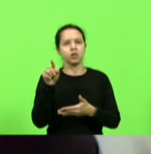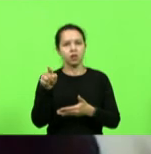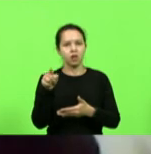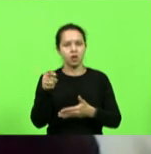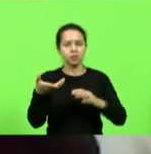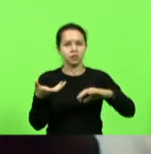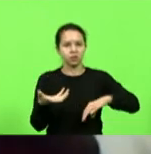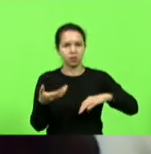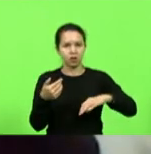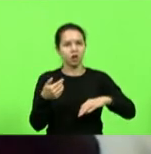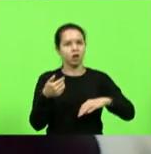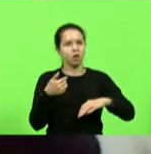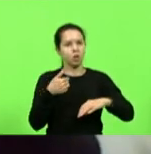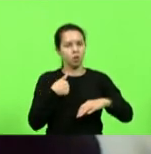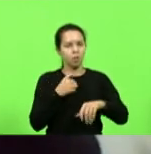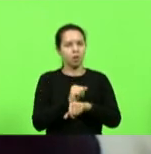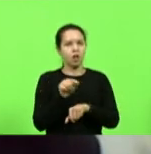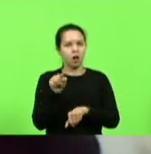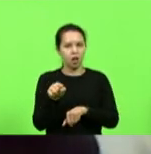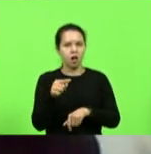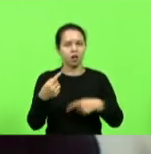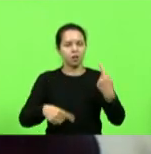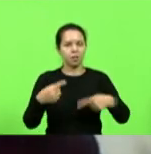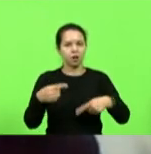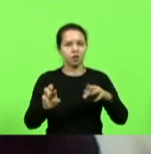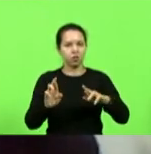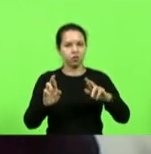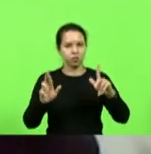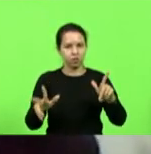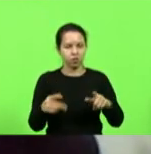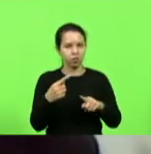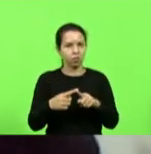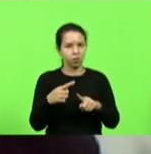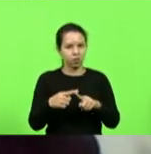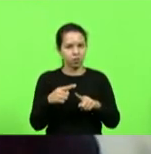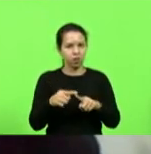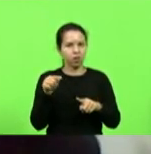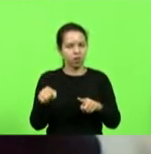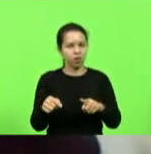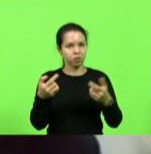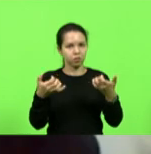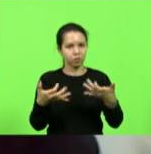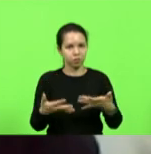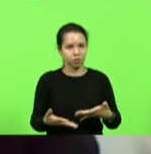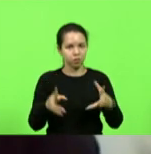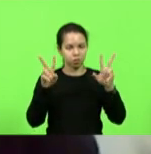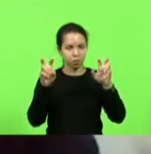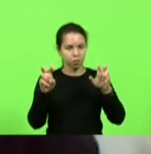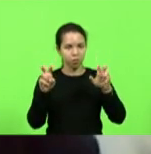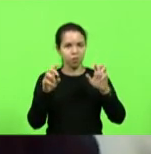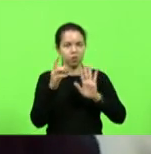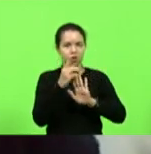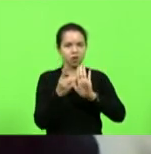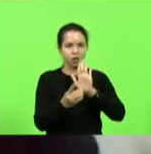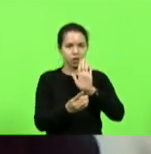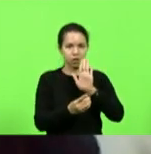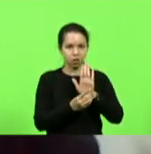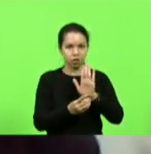tenha outra deliberação, porque ele referenda o conteúdo do